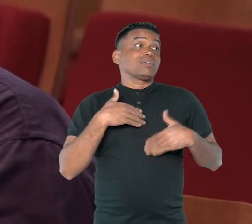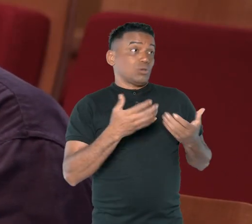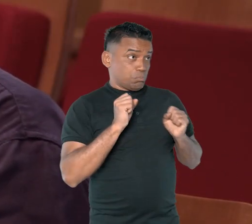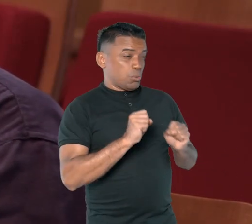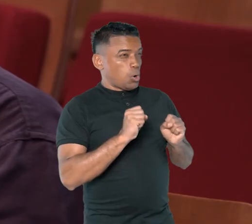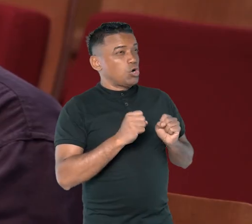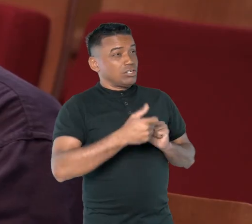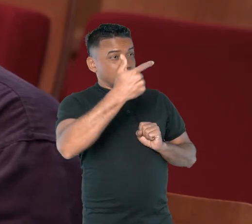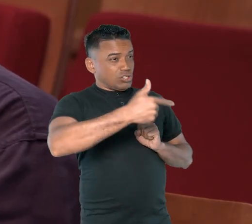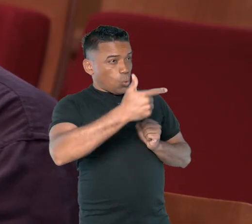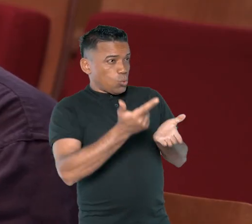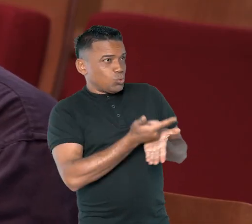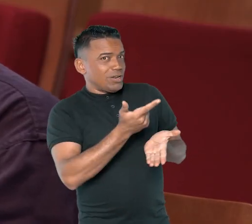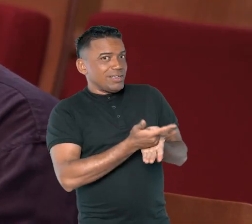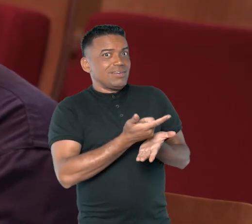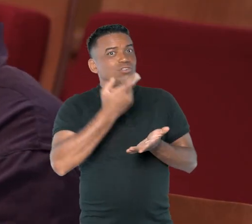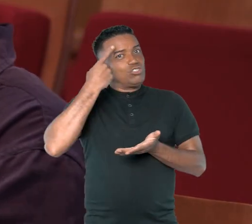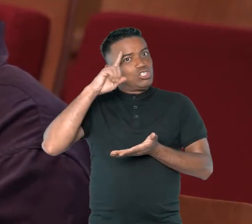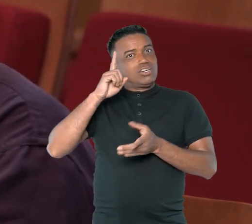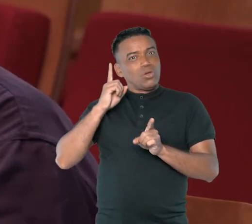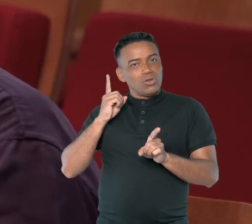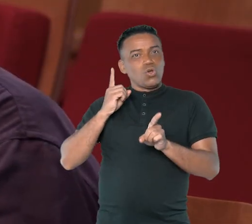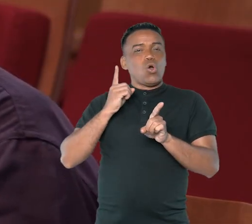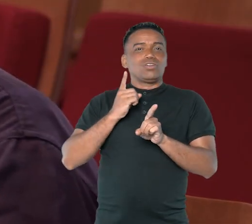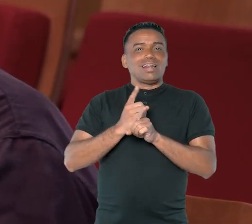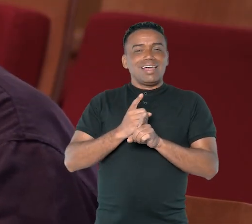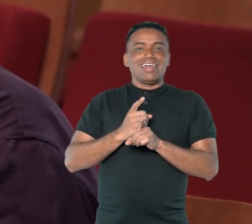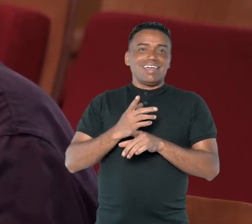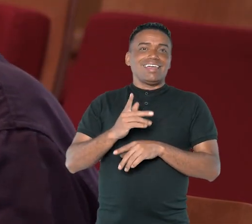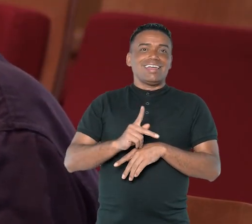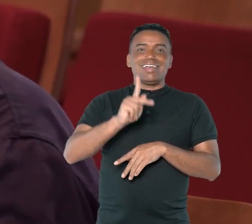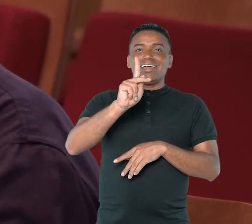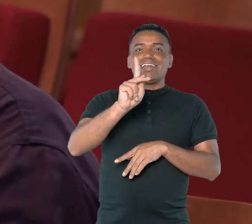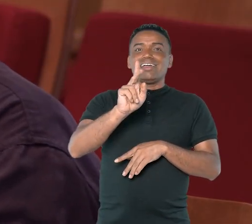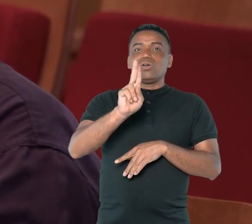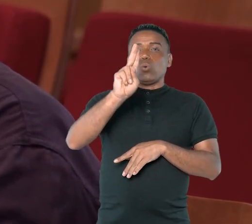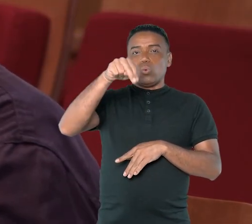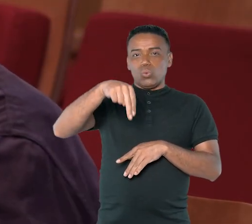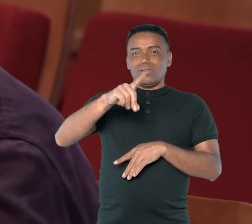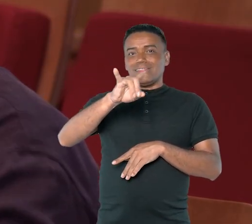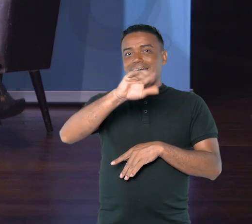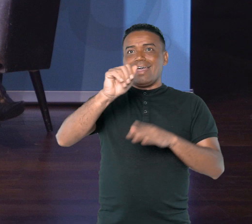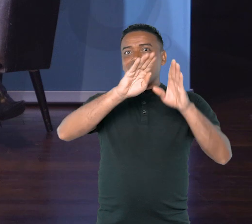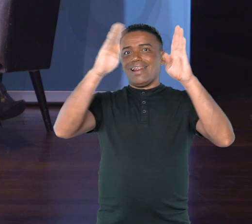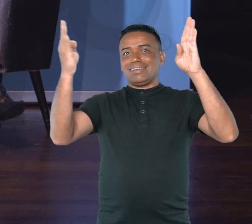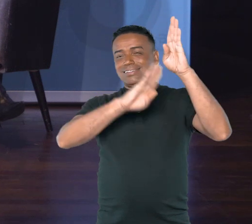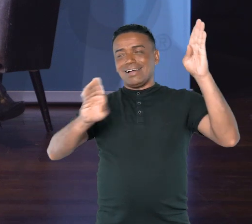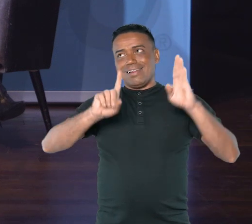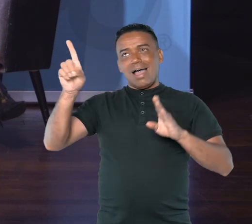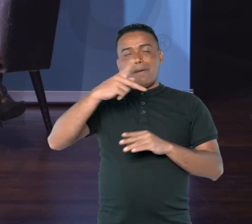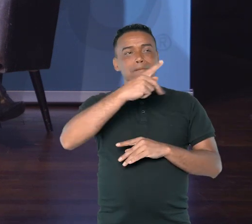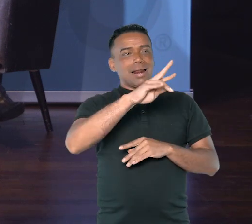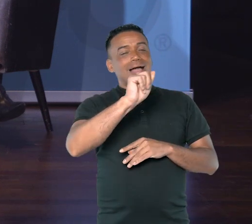aguardar talvez um segundo volume, que o dia que encontrei Milan Kundera nas estantes, né? Nas estantes, de né? Praga. Ou vai lá um